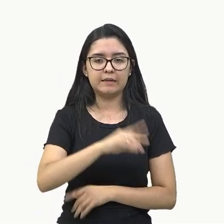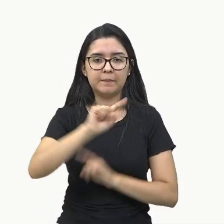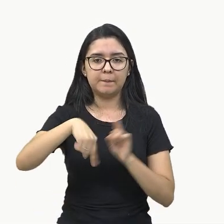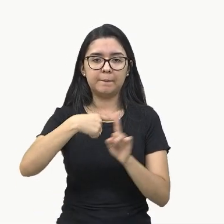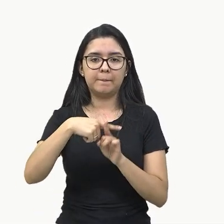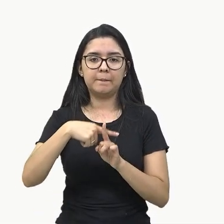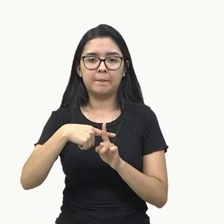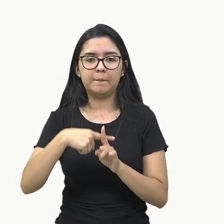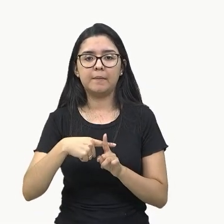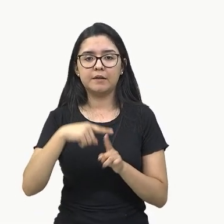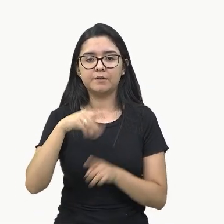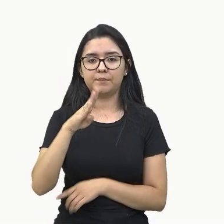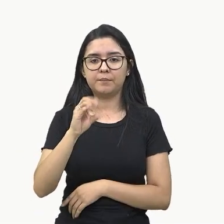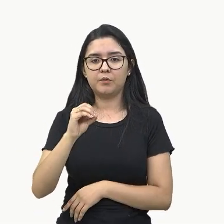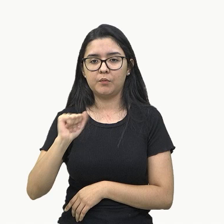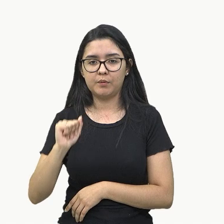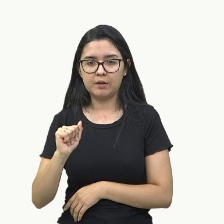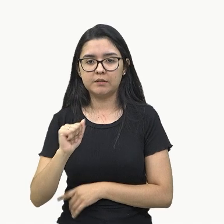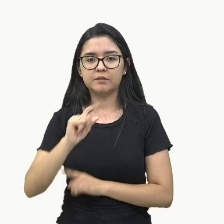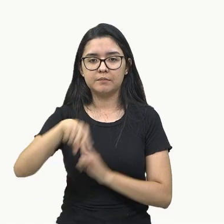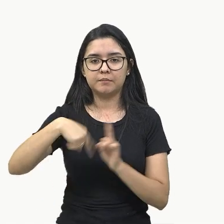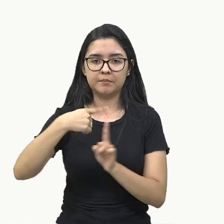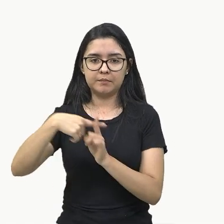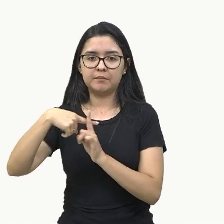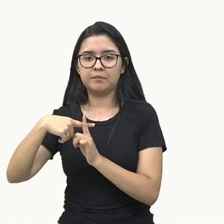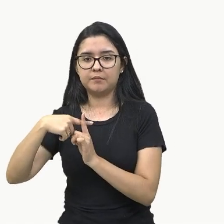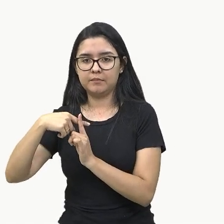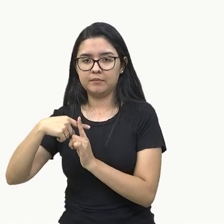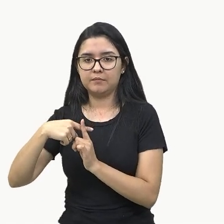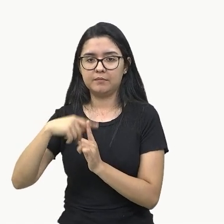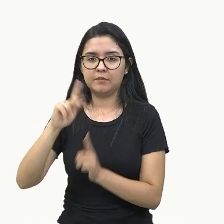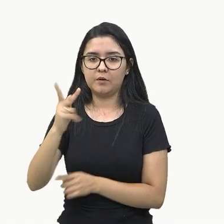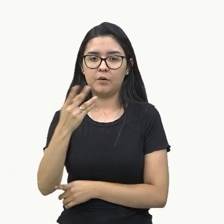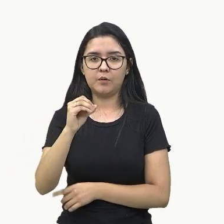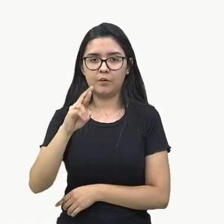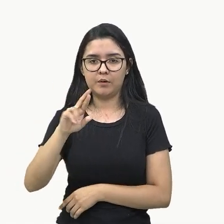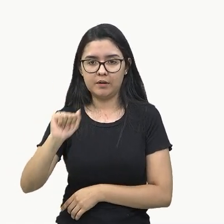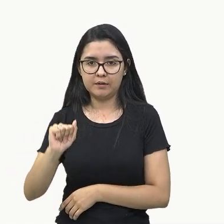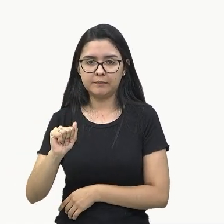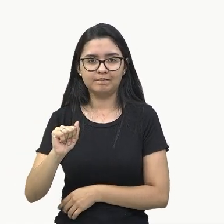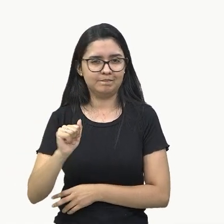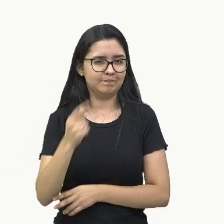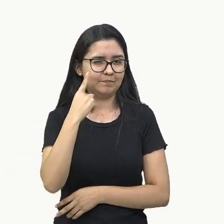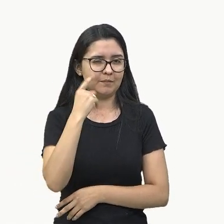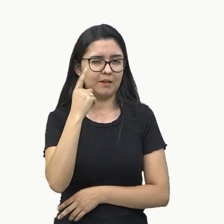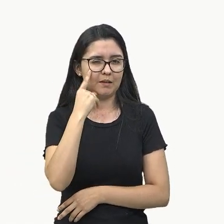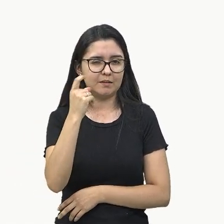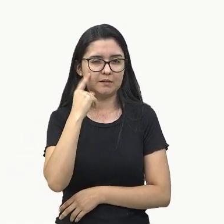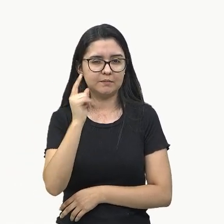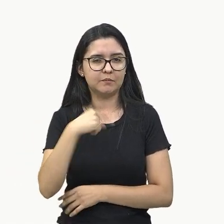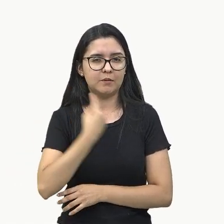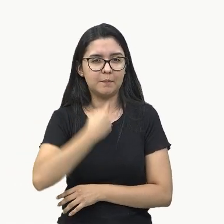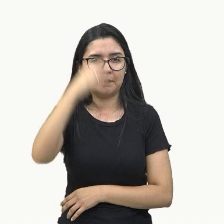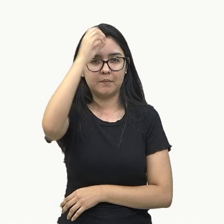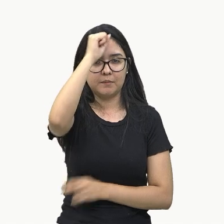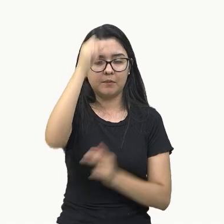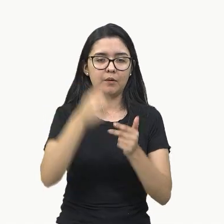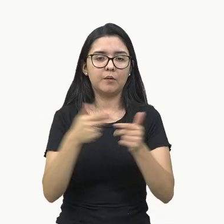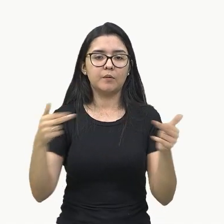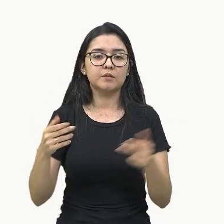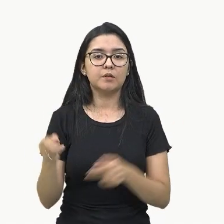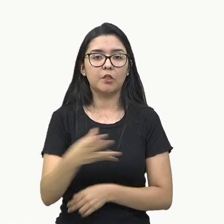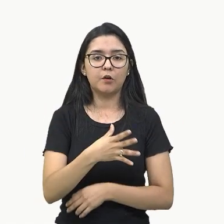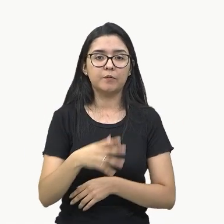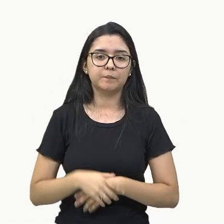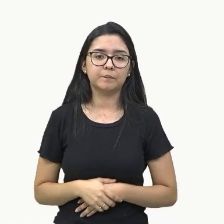mais boa mais ora. Olha que interessante, a gente aprendeu uma coisa nova.